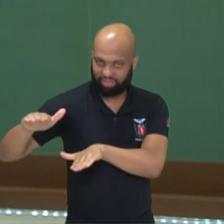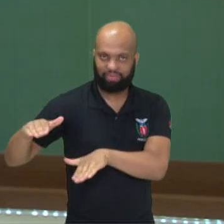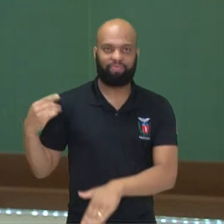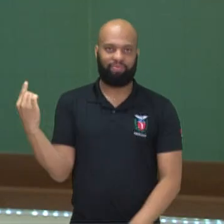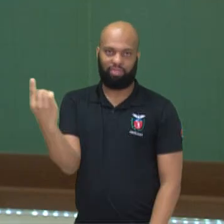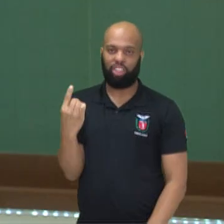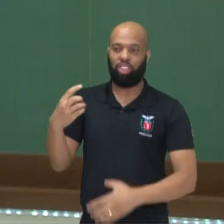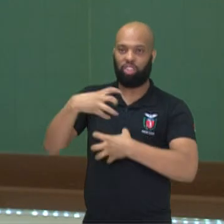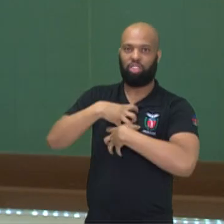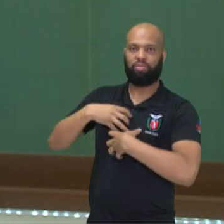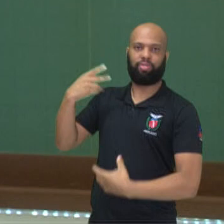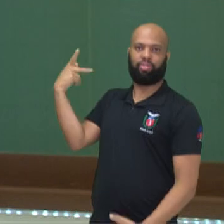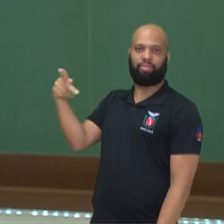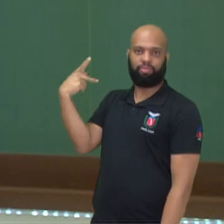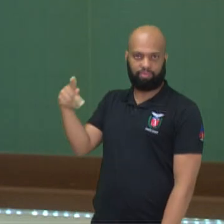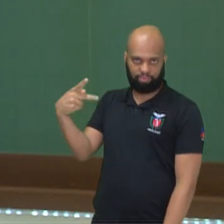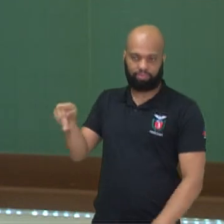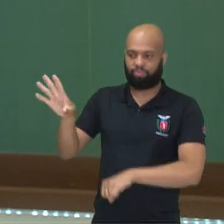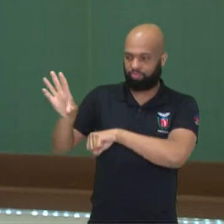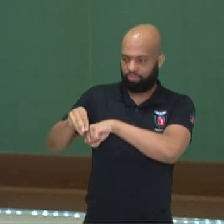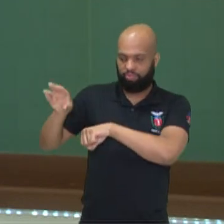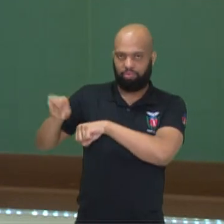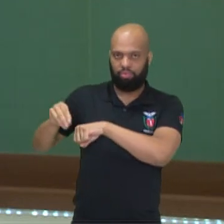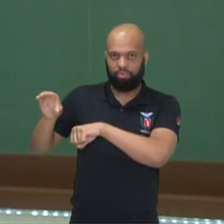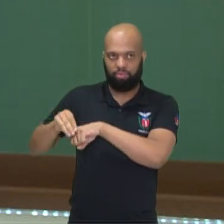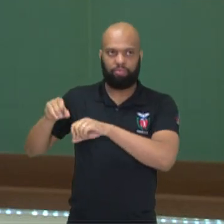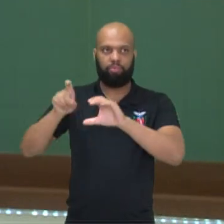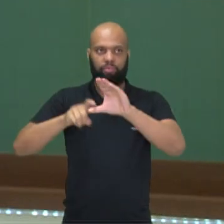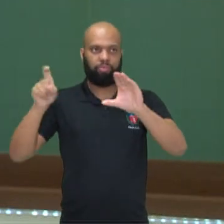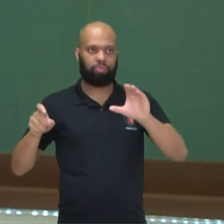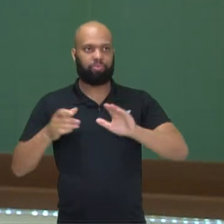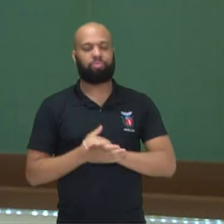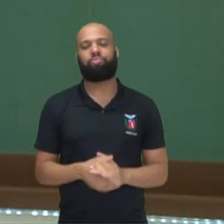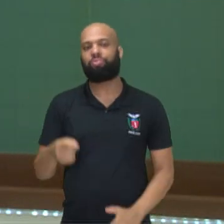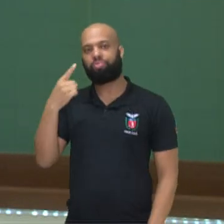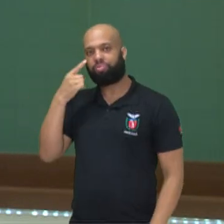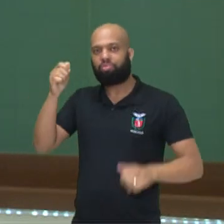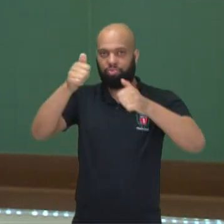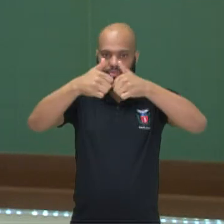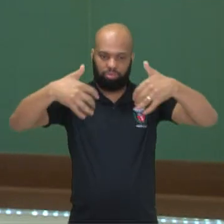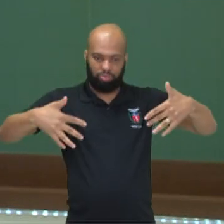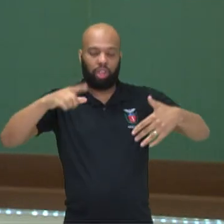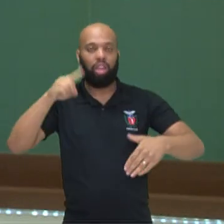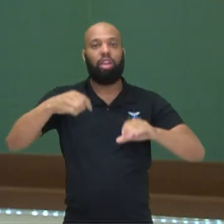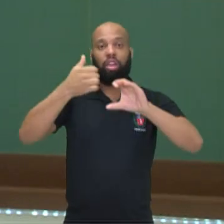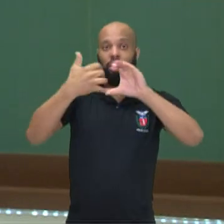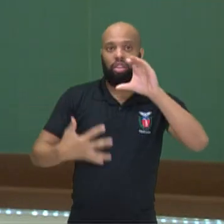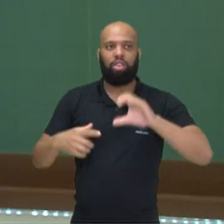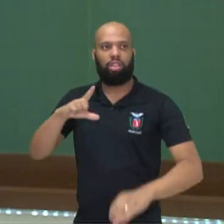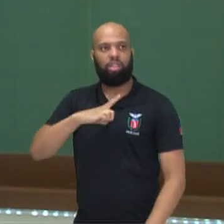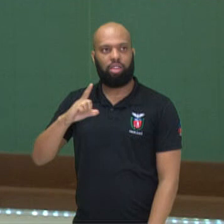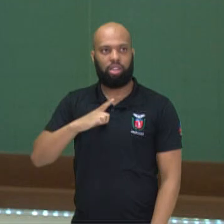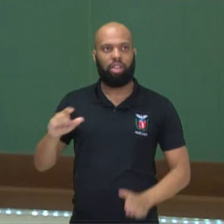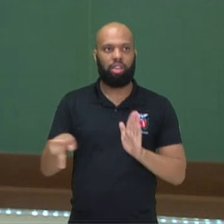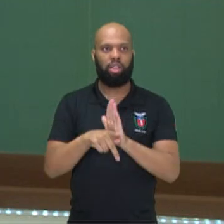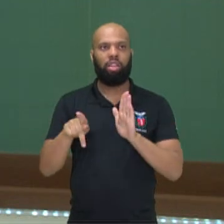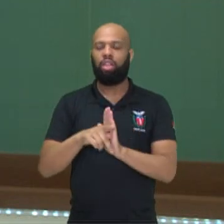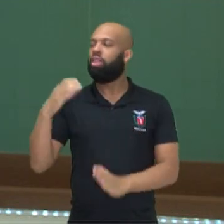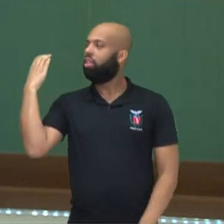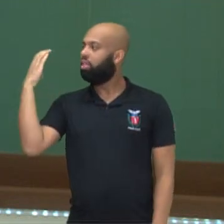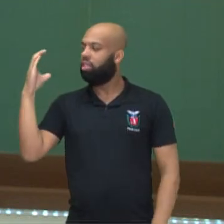suas próprias pernas, ser um conhecimento autônomo. Aqui a gente tem algumas características da ciência